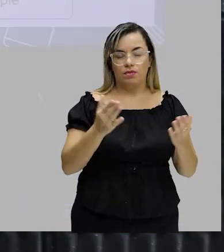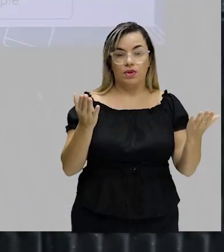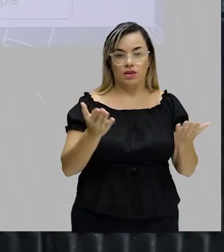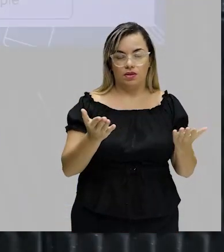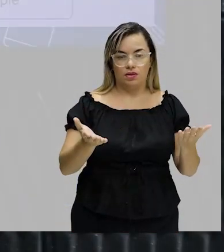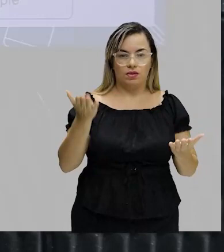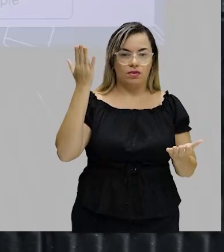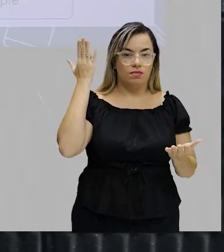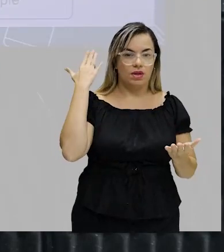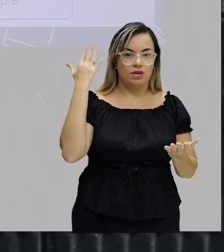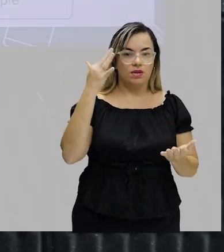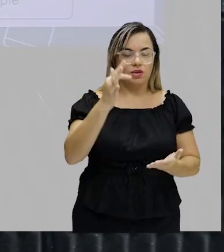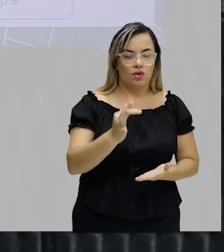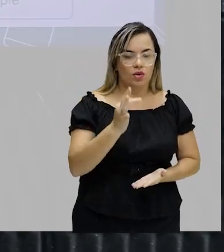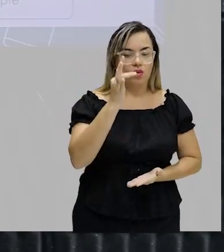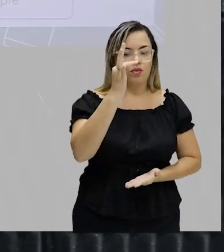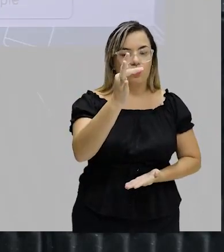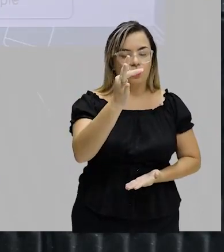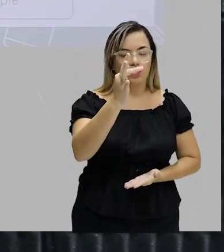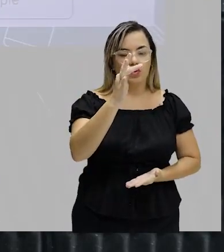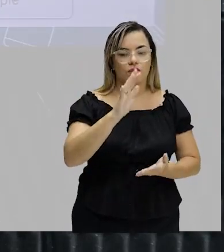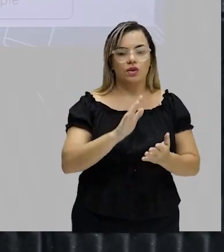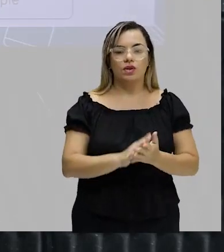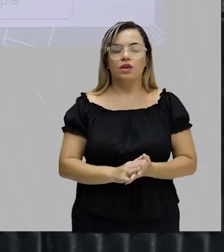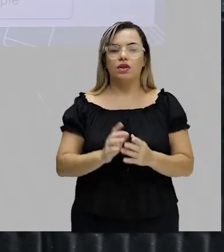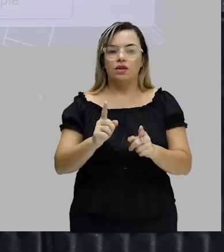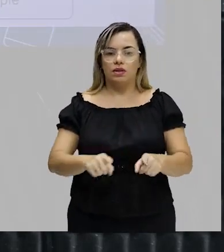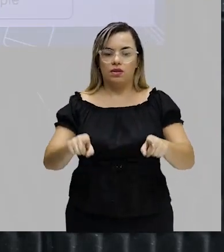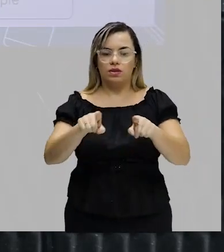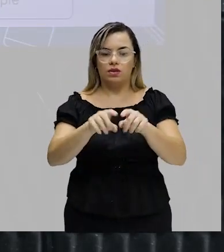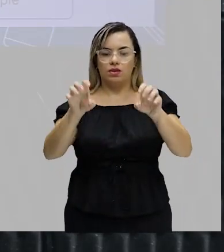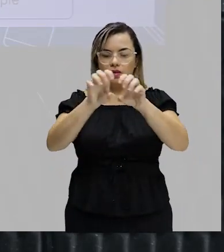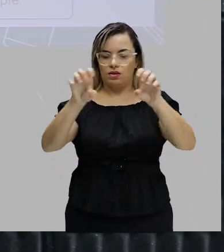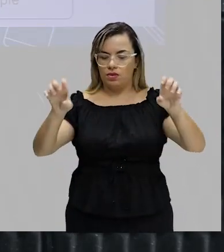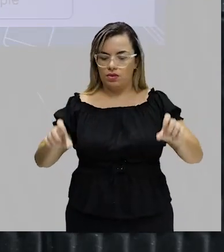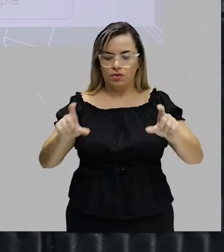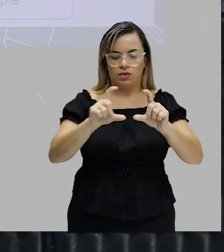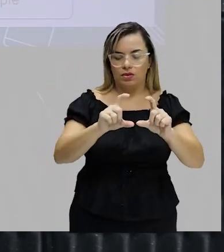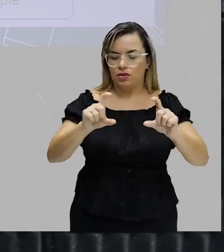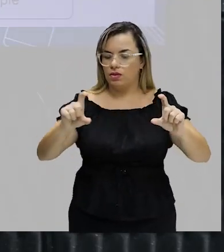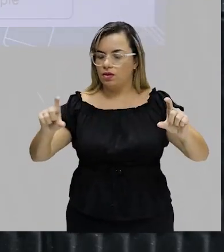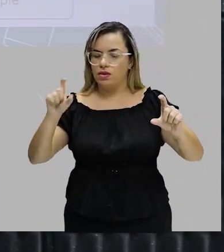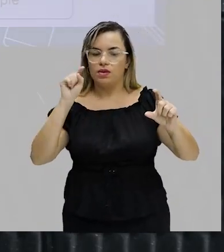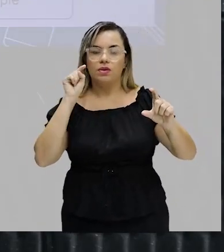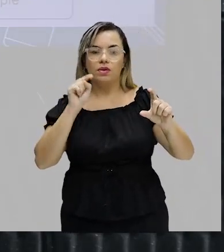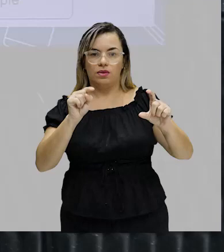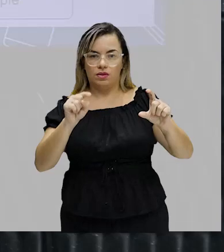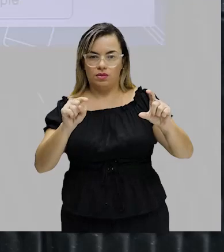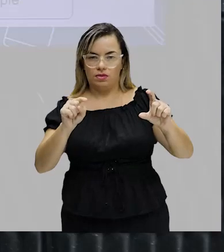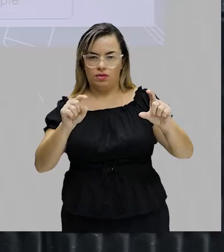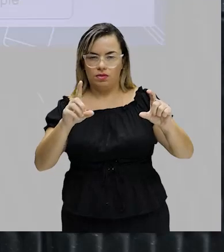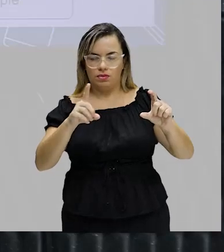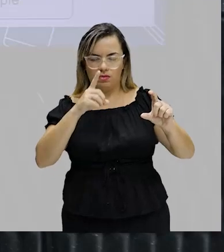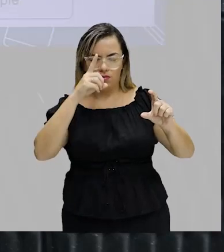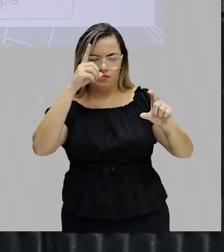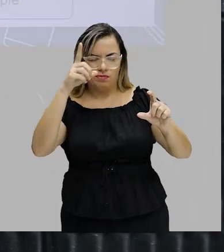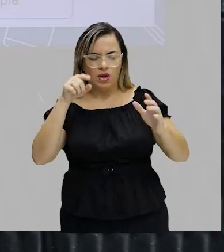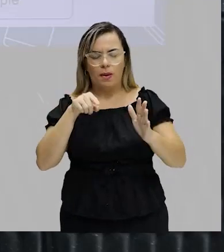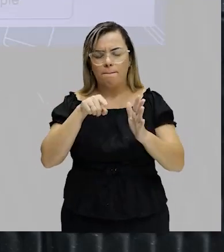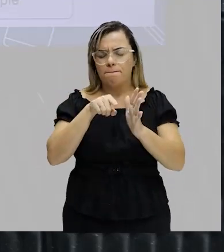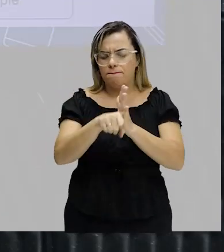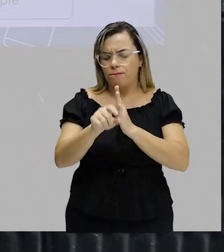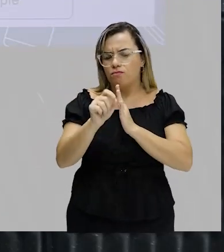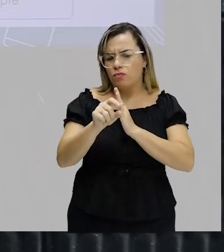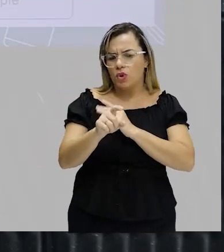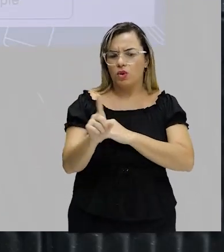ou futuro, e ele também nos ajuda na estruturação das sentenças. Quando você for criar pergunta, negação